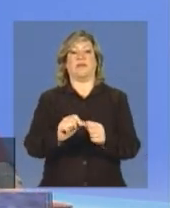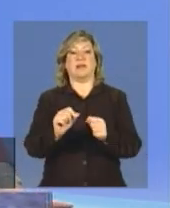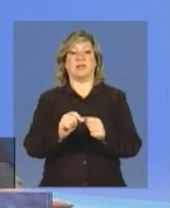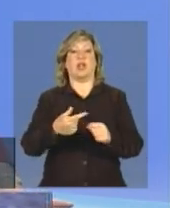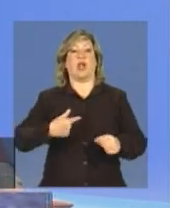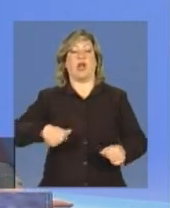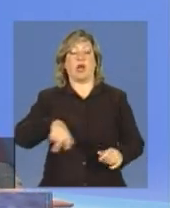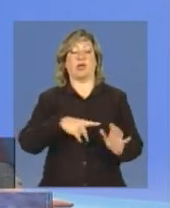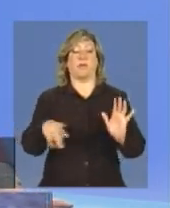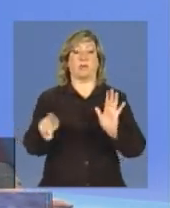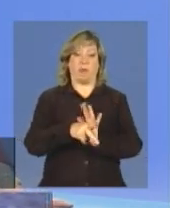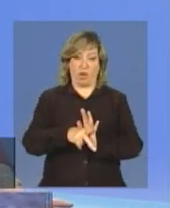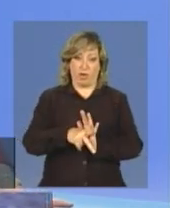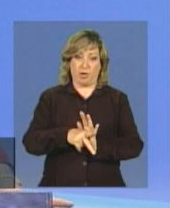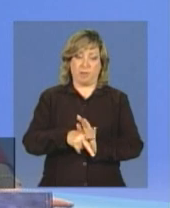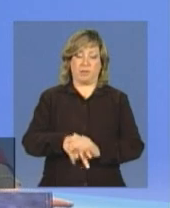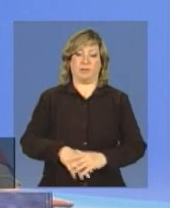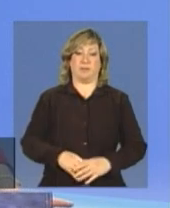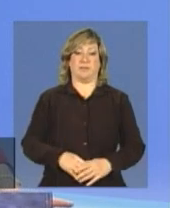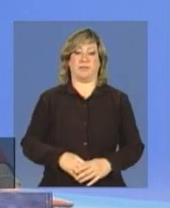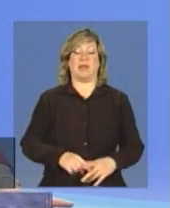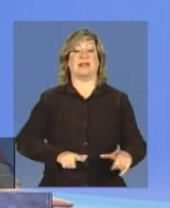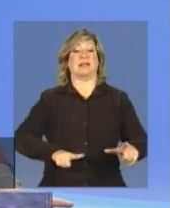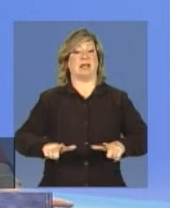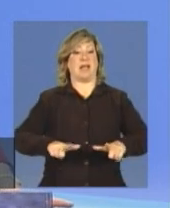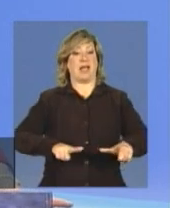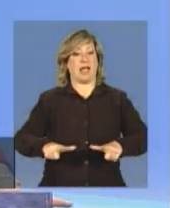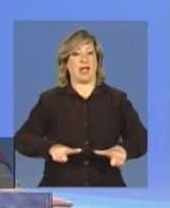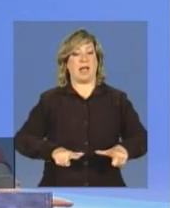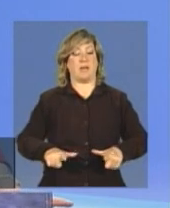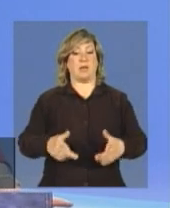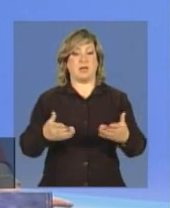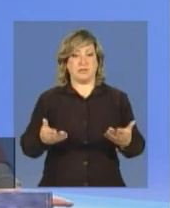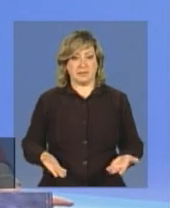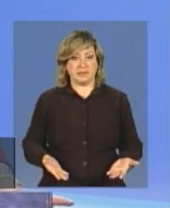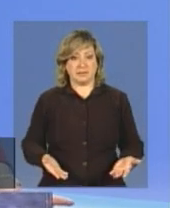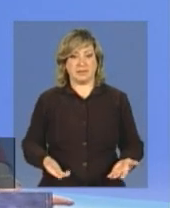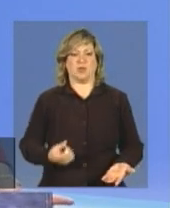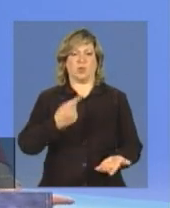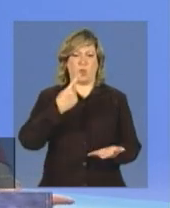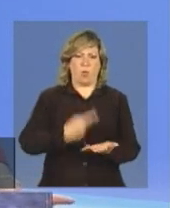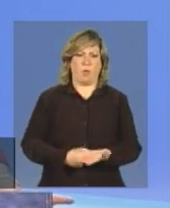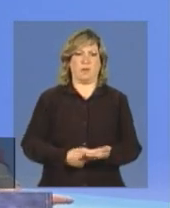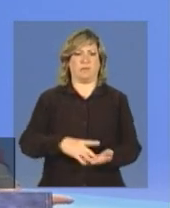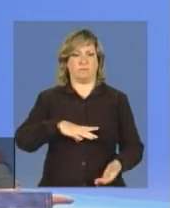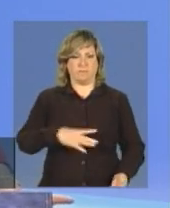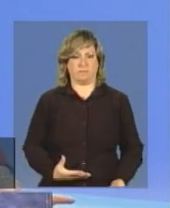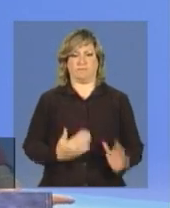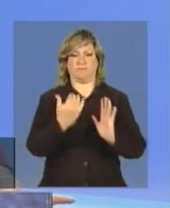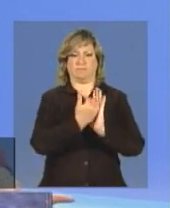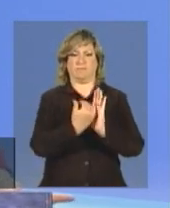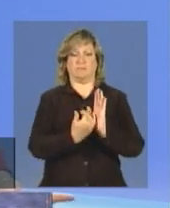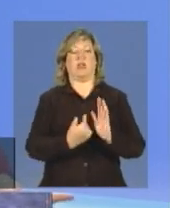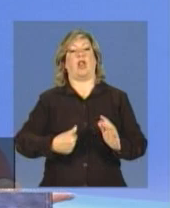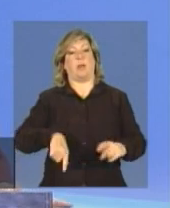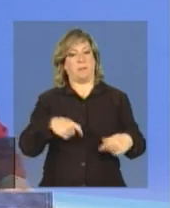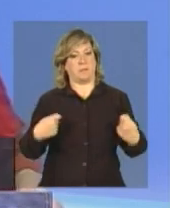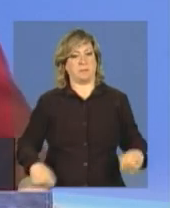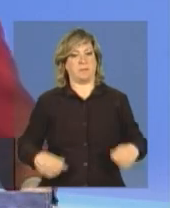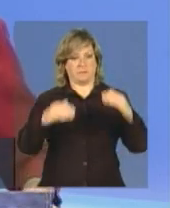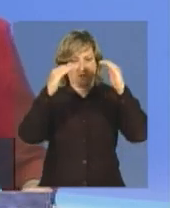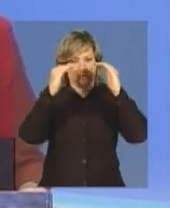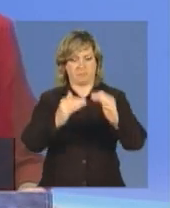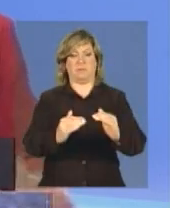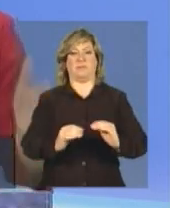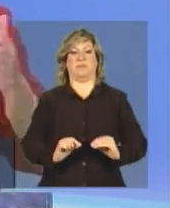os nossos próprios trabalhos nesse sentido e cumprir os desafios que devemos cumprir.